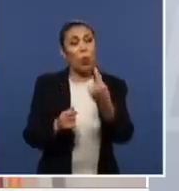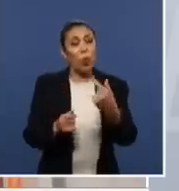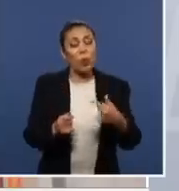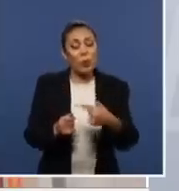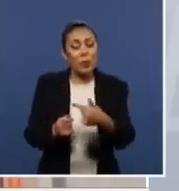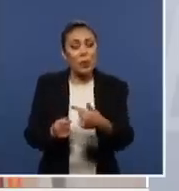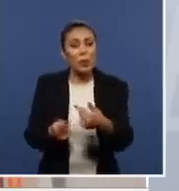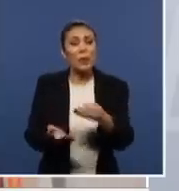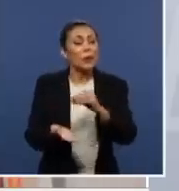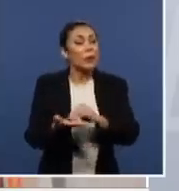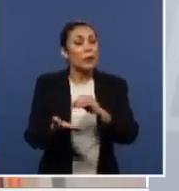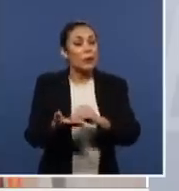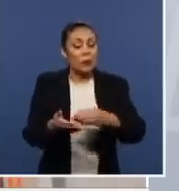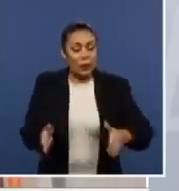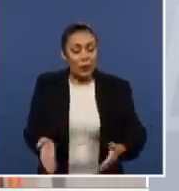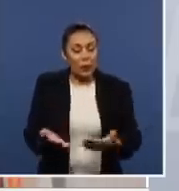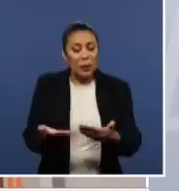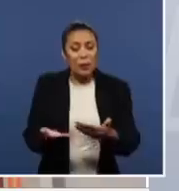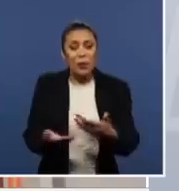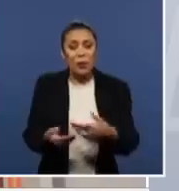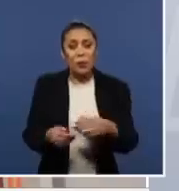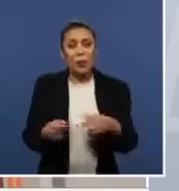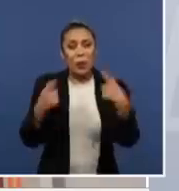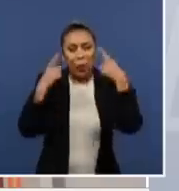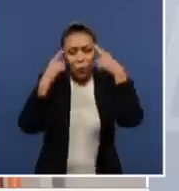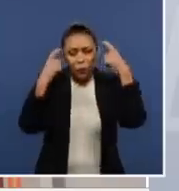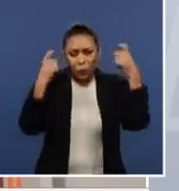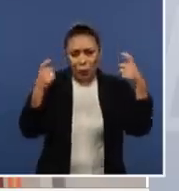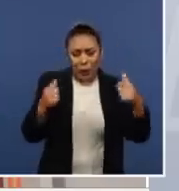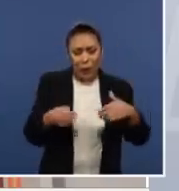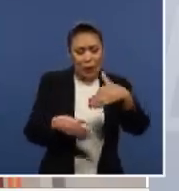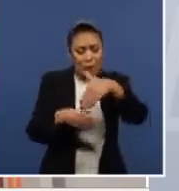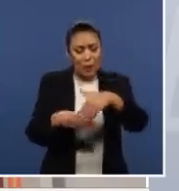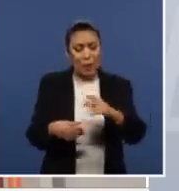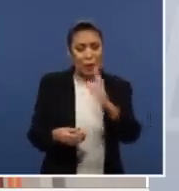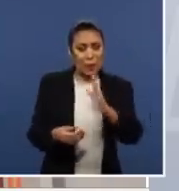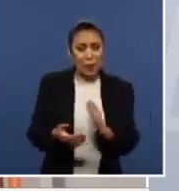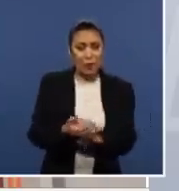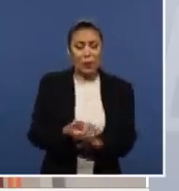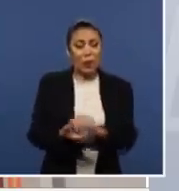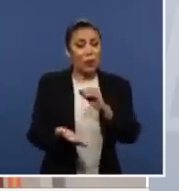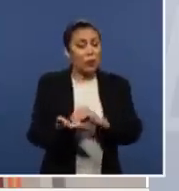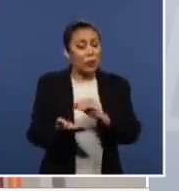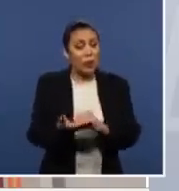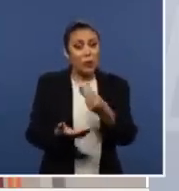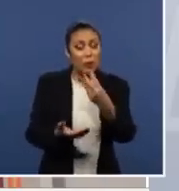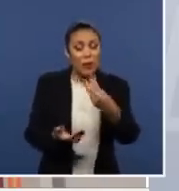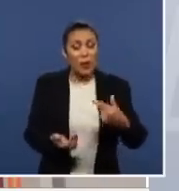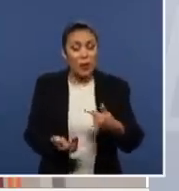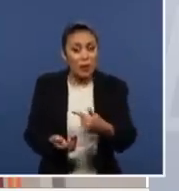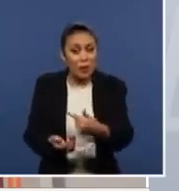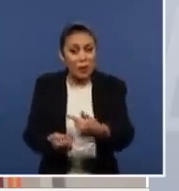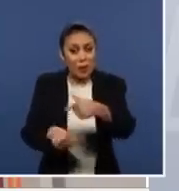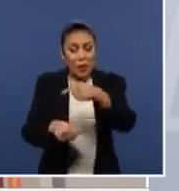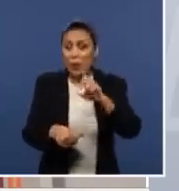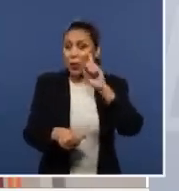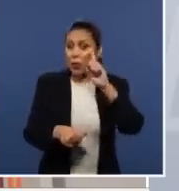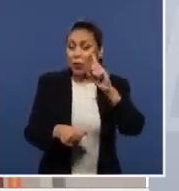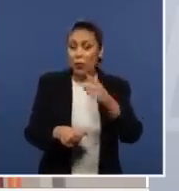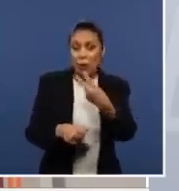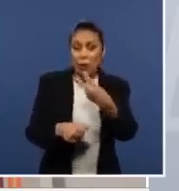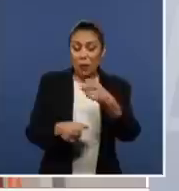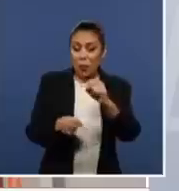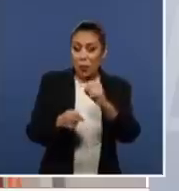um episódio estimulando a violência nas eleições do Brasil, né? E a gente está aí há três semanas, né, do 2 de